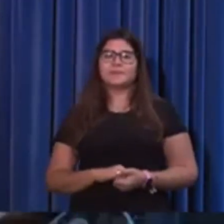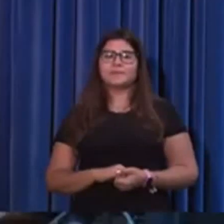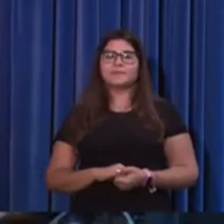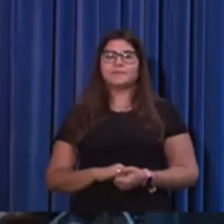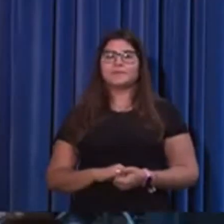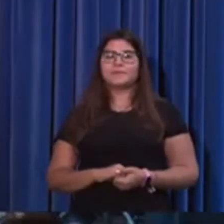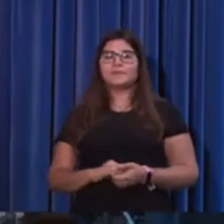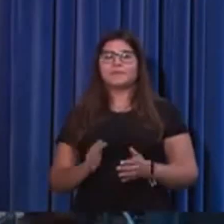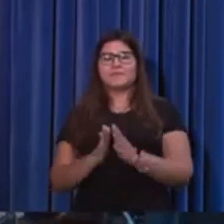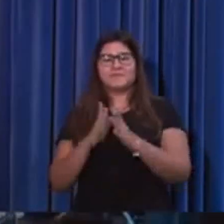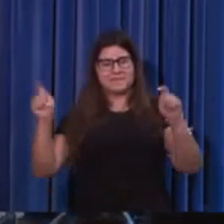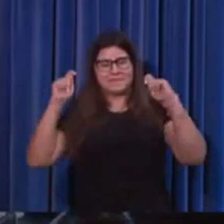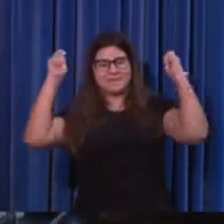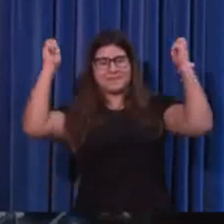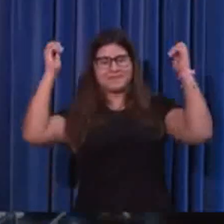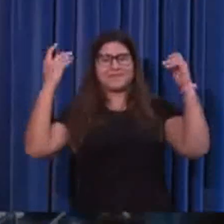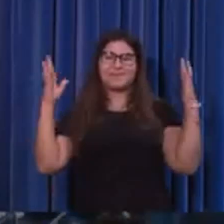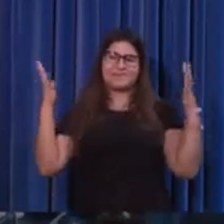Aleluia.